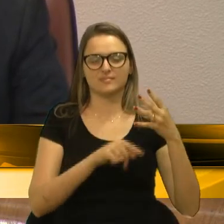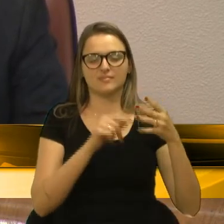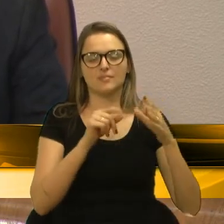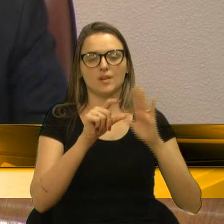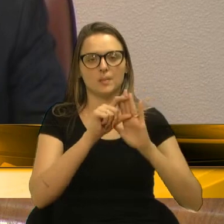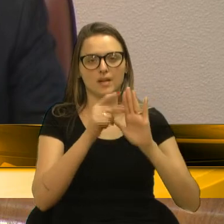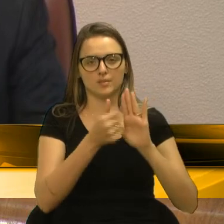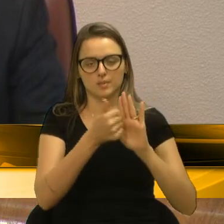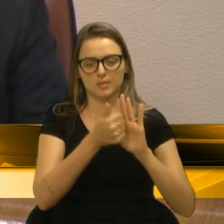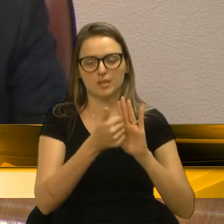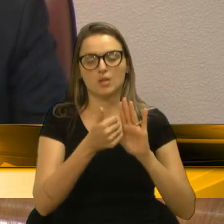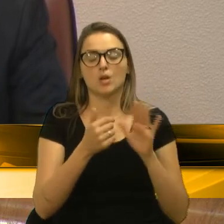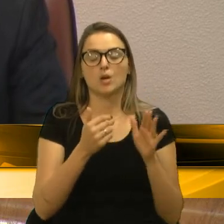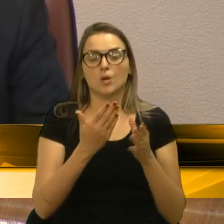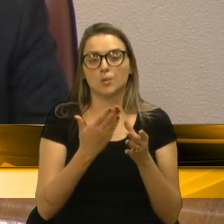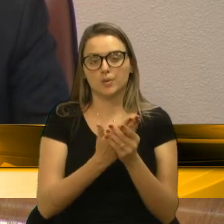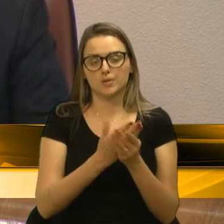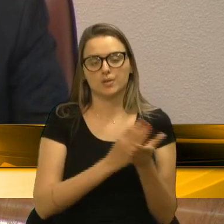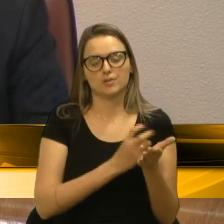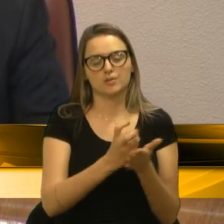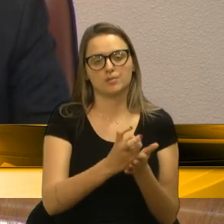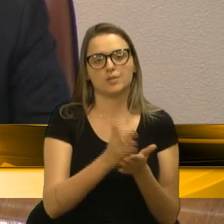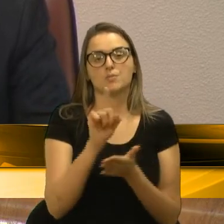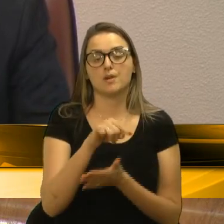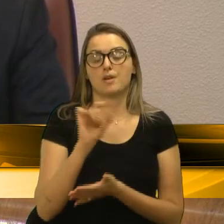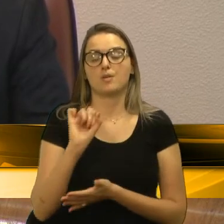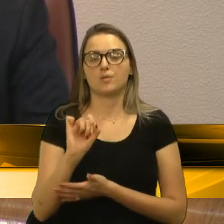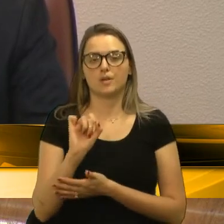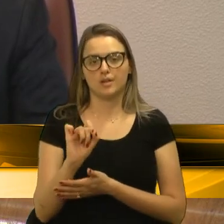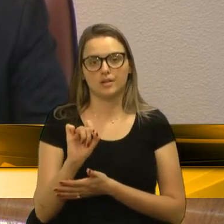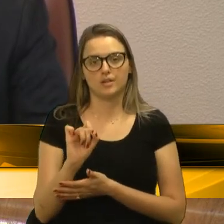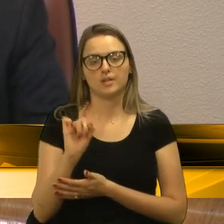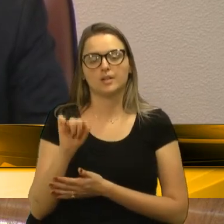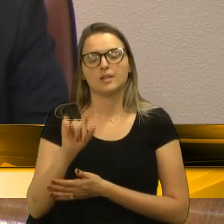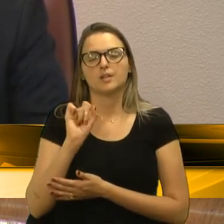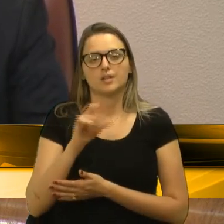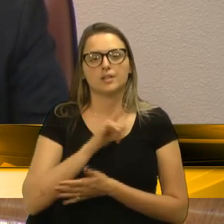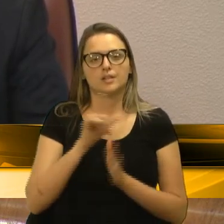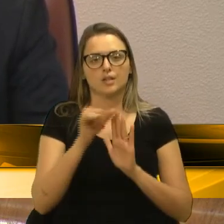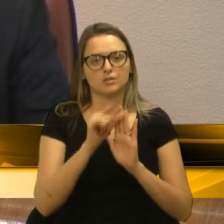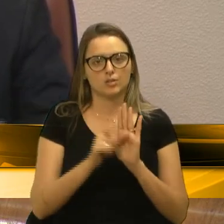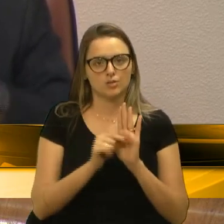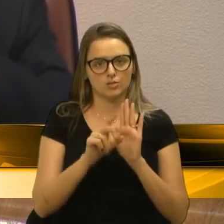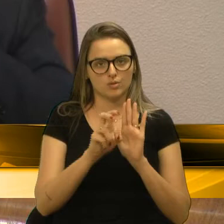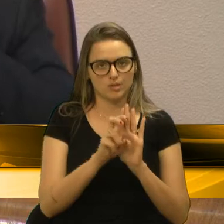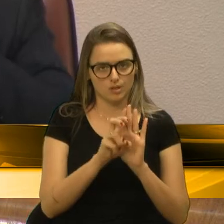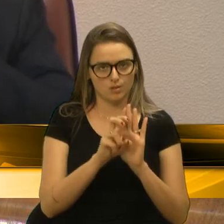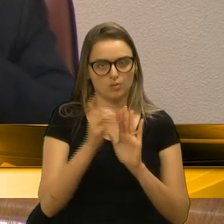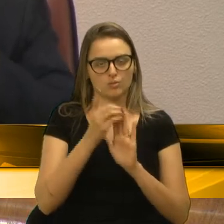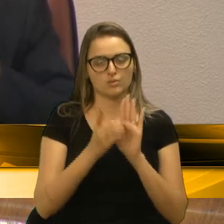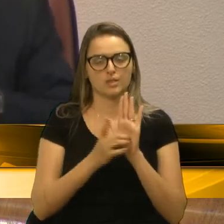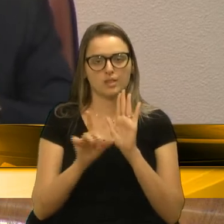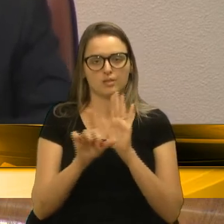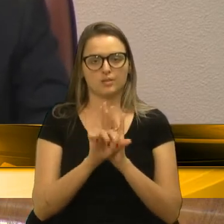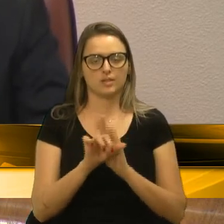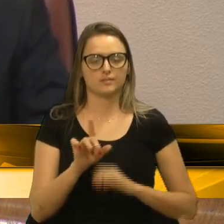O processo de cassação de mandato do vereador é, no que couber, o estabelecido no artigo 5º deste decreto-lei.